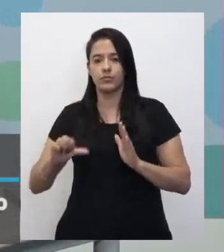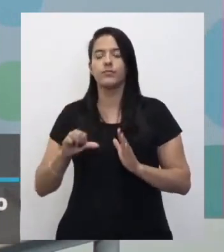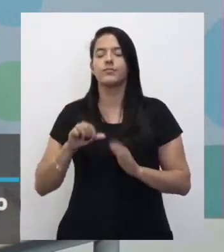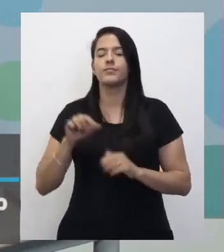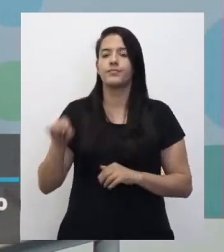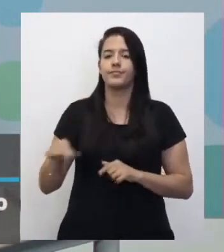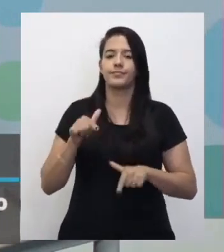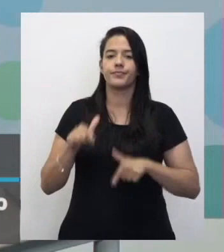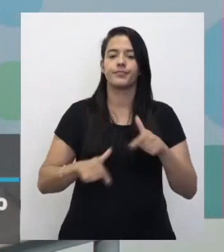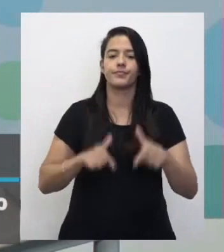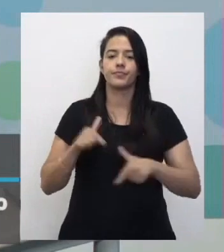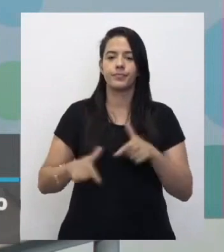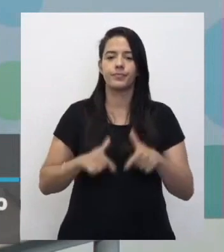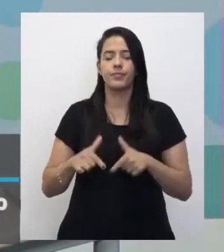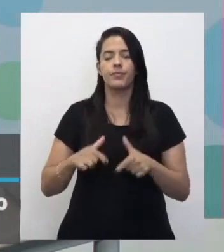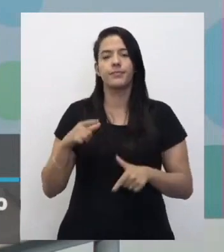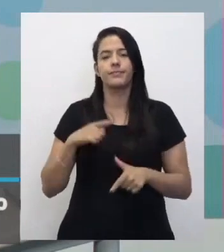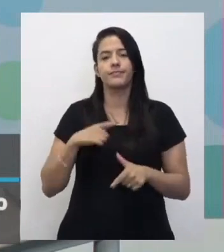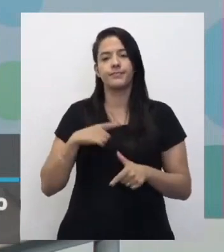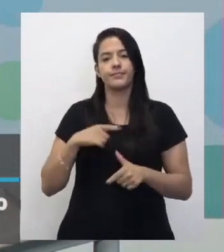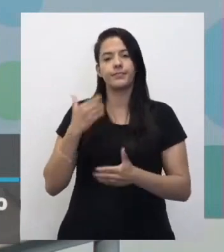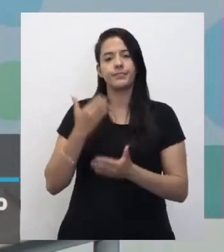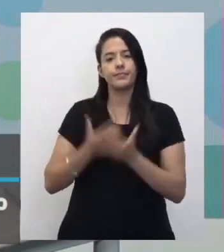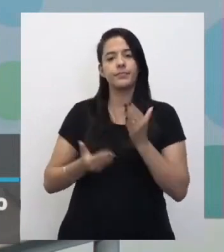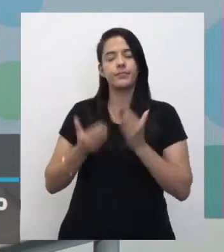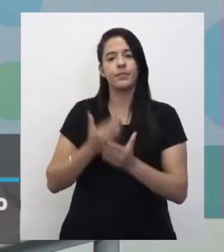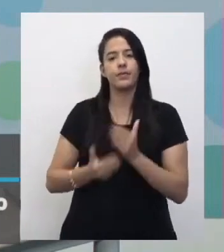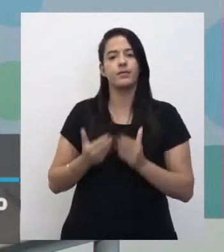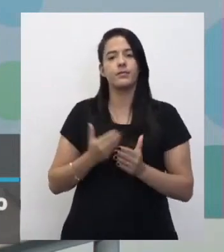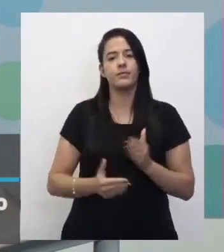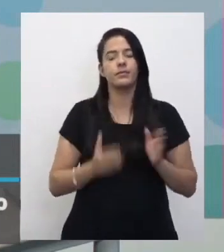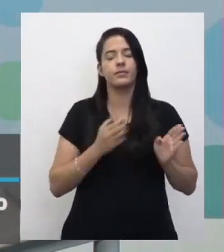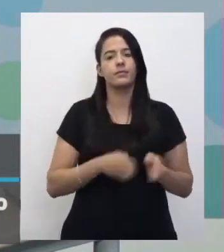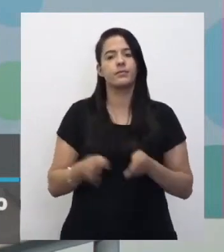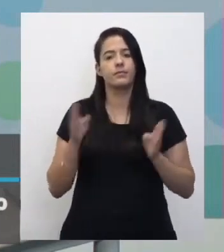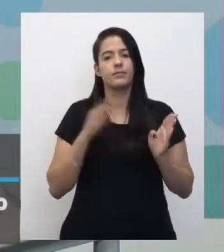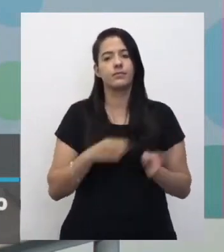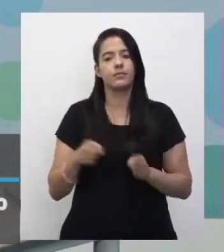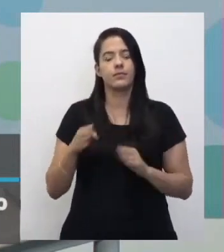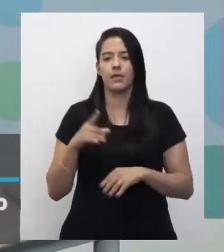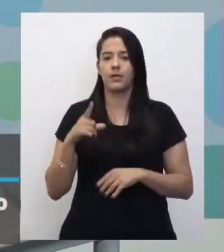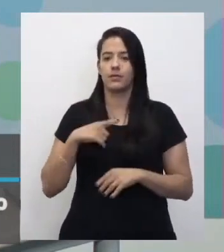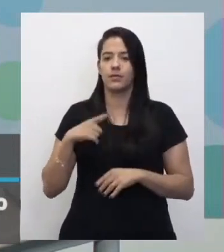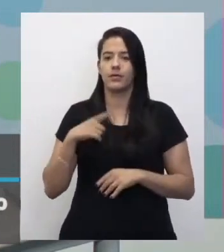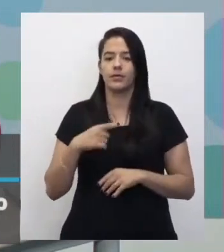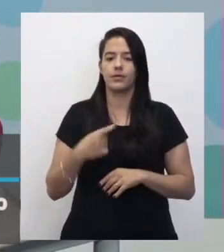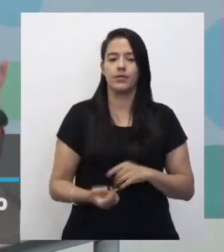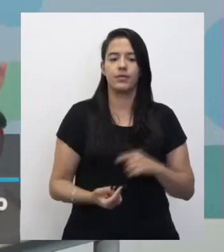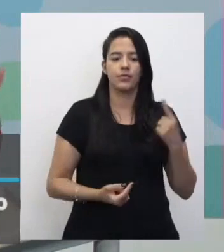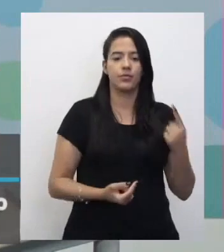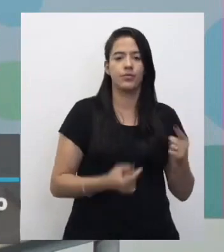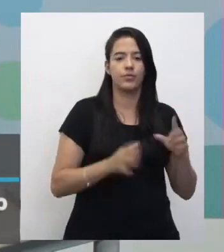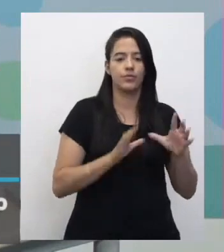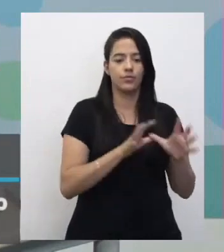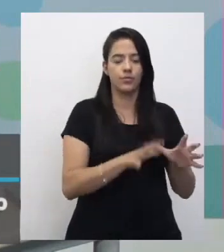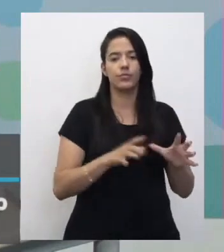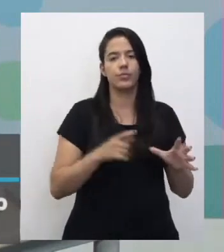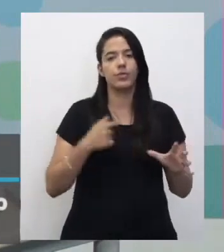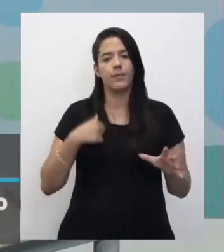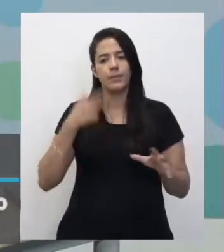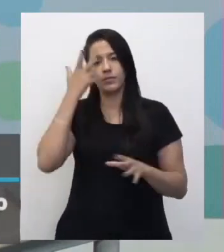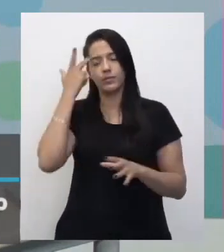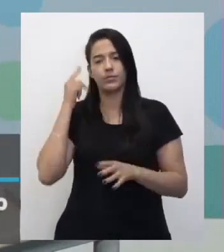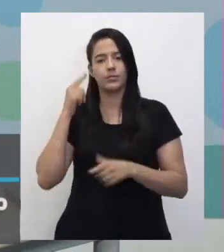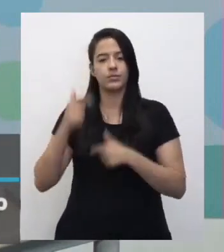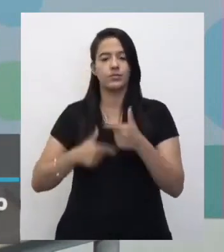vai perdendo essa conexão com os meios de produção e aí a gente vai ter o dono do meio de produção e o operário. Mas isso aí é assunto